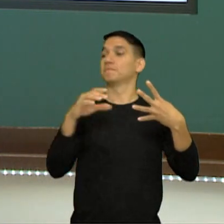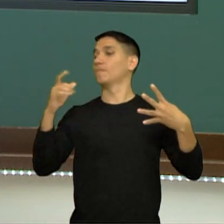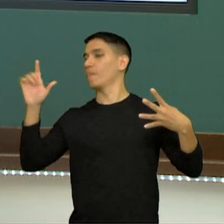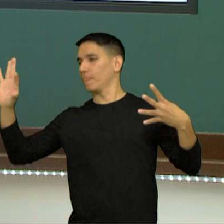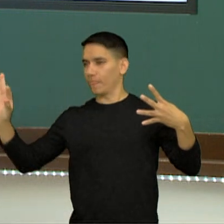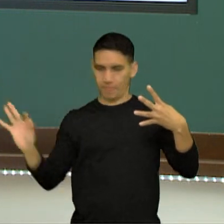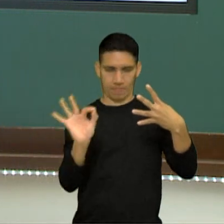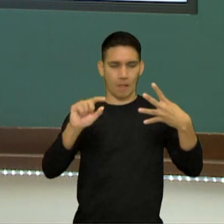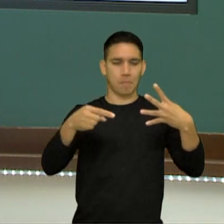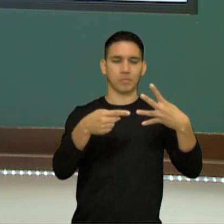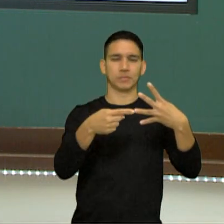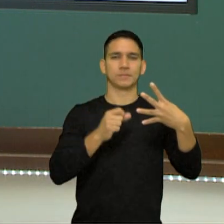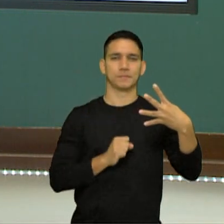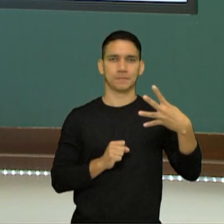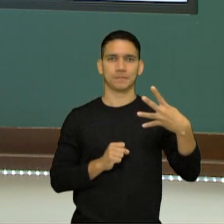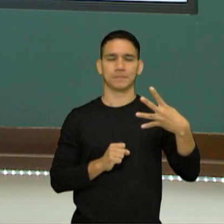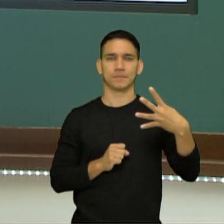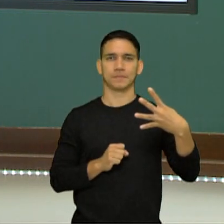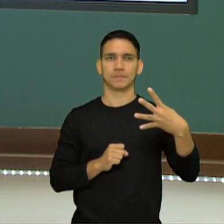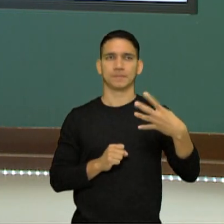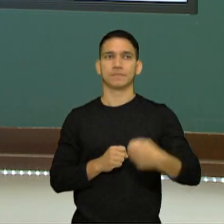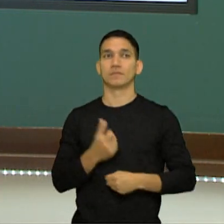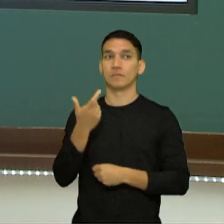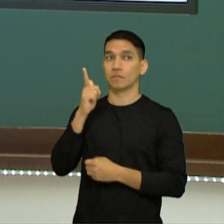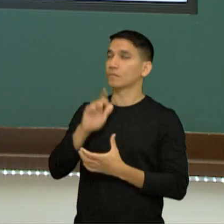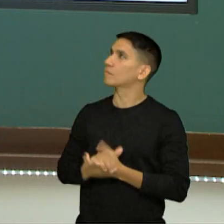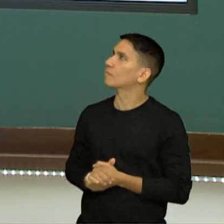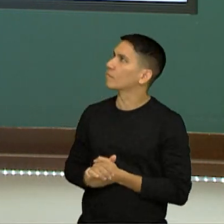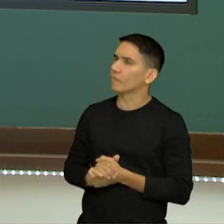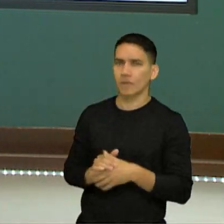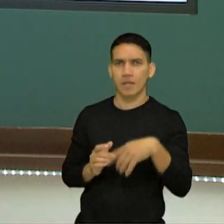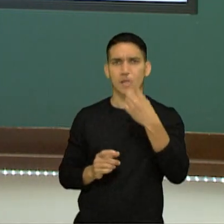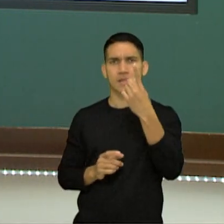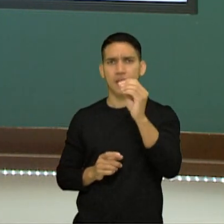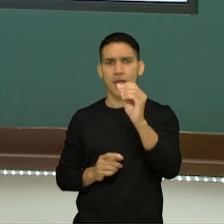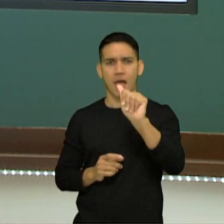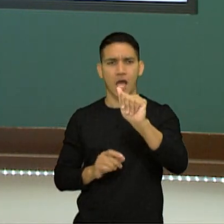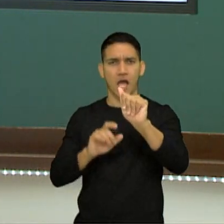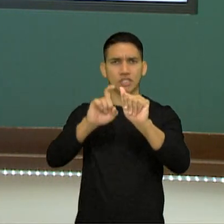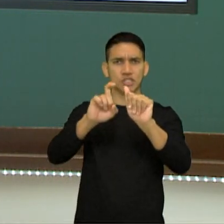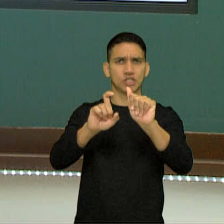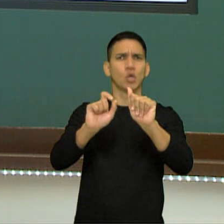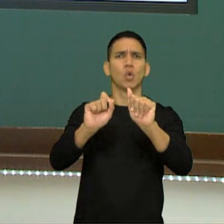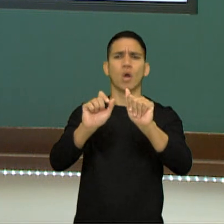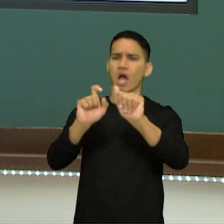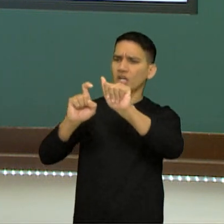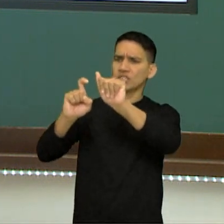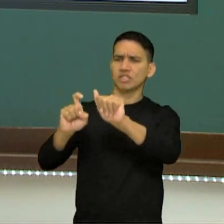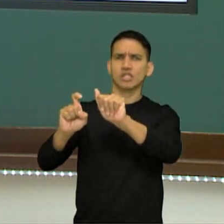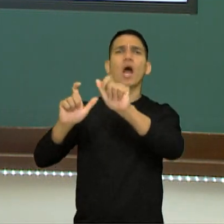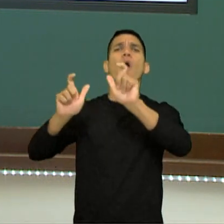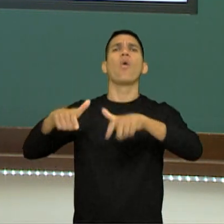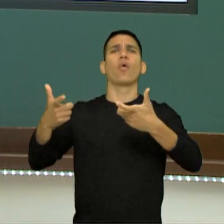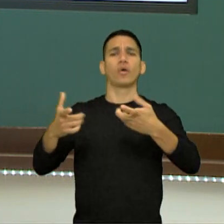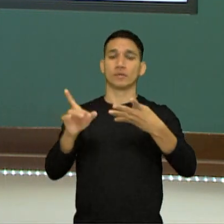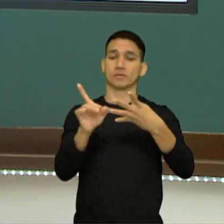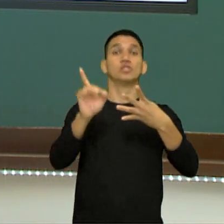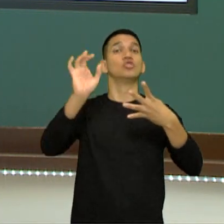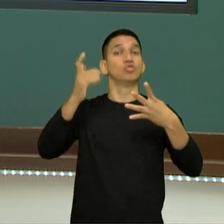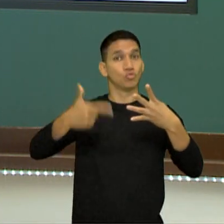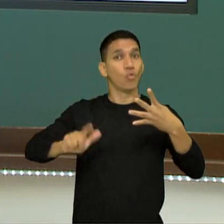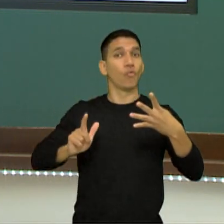Muito bem, gente. Então, agora a gente vai fazer a correção nesse exercício. Olha só. Menos 1/2 ax, ele é semelhante a